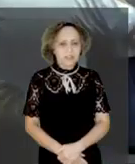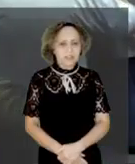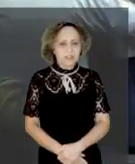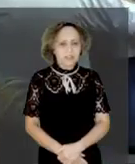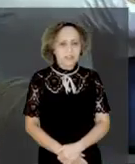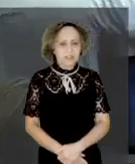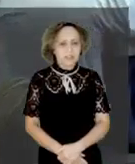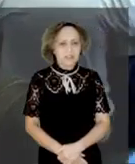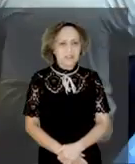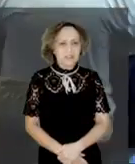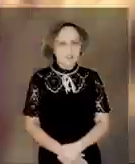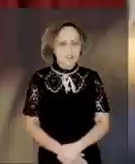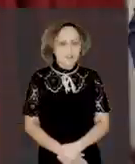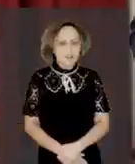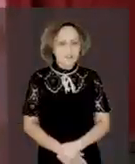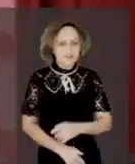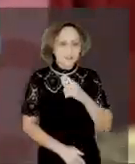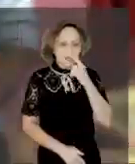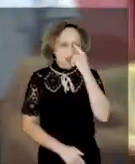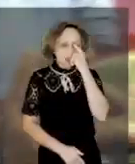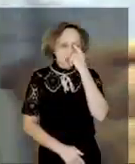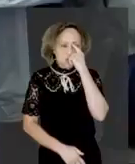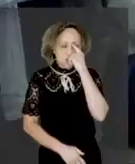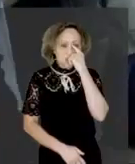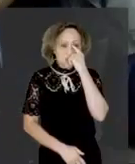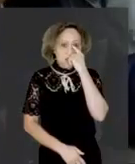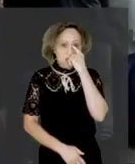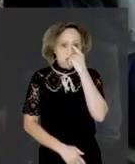Pode pá, vamos, pode pá aí.